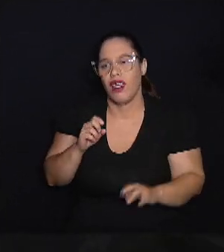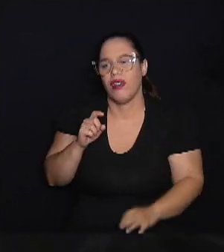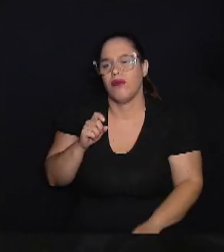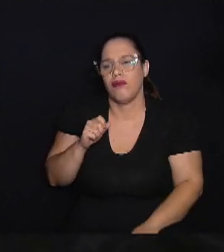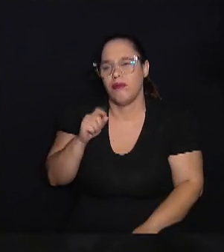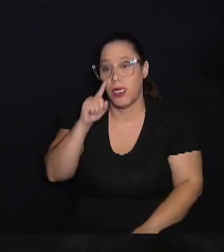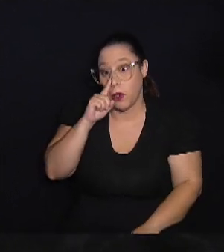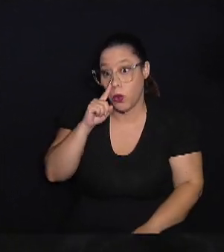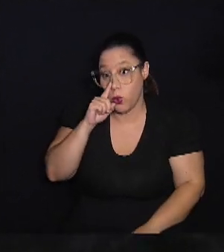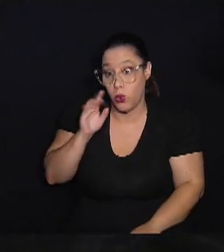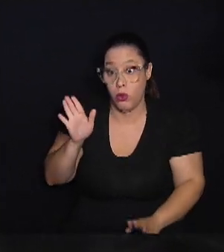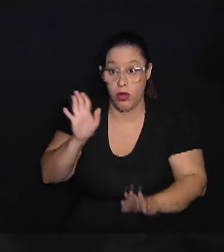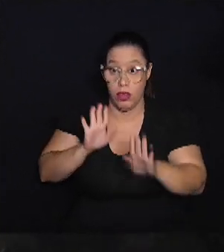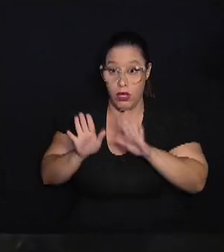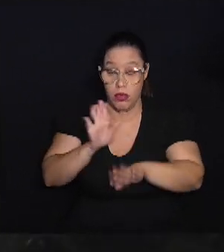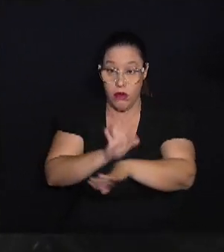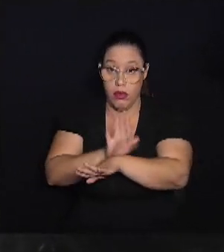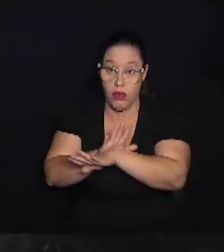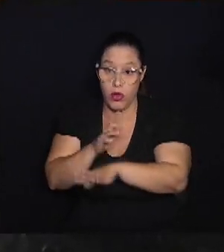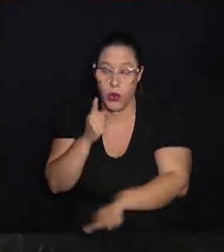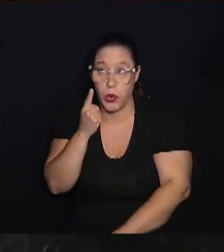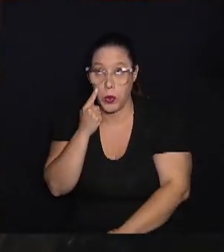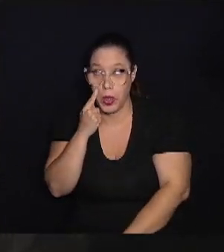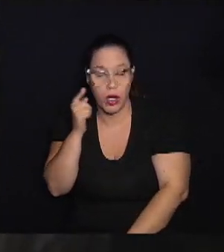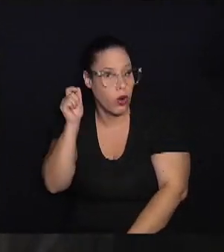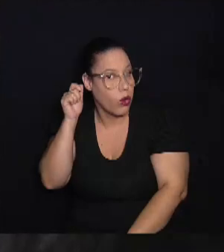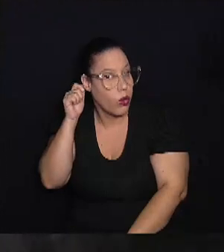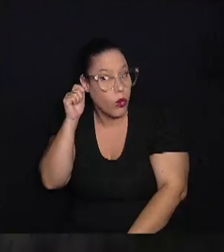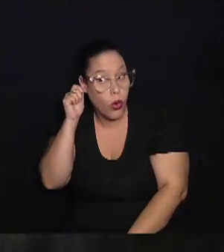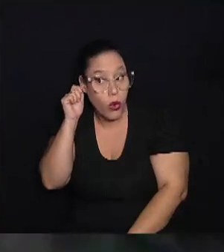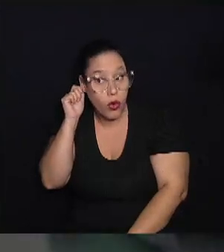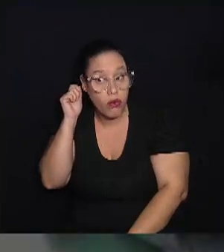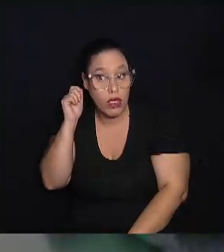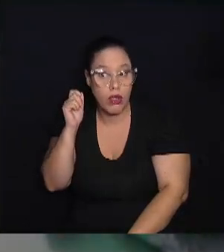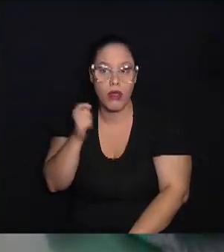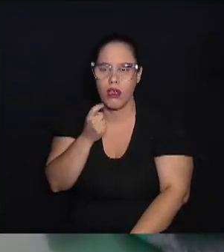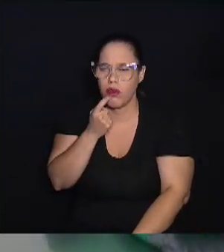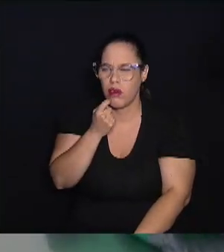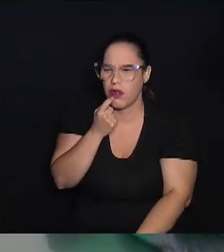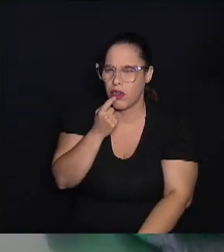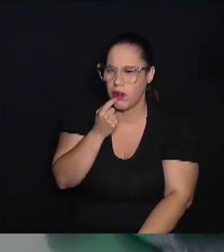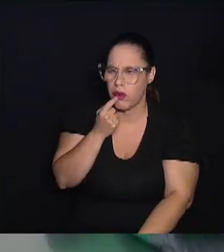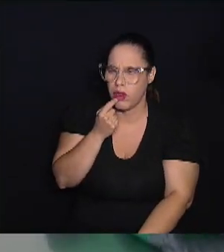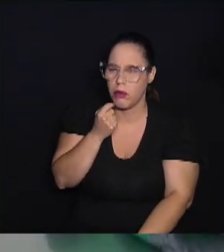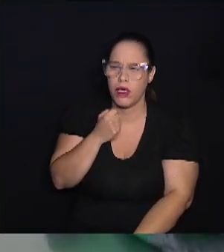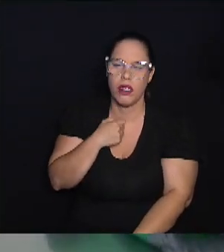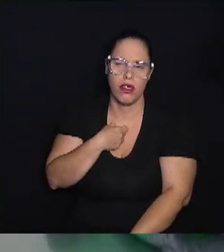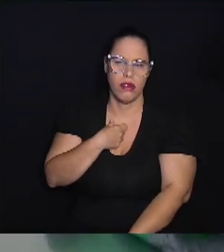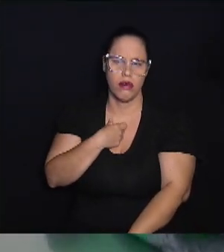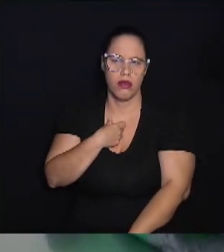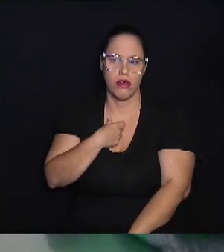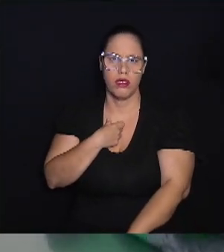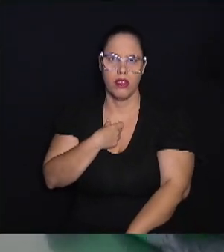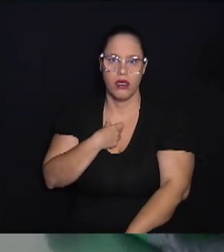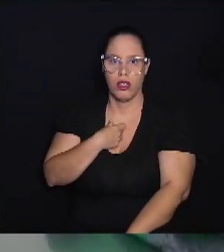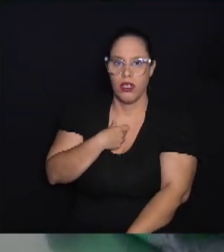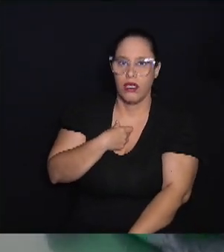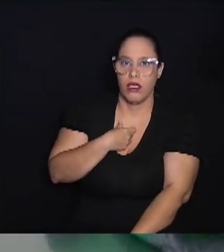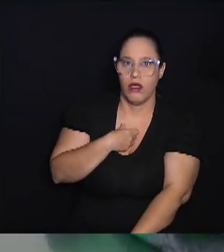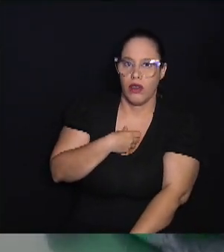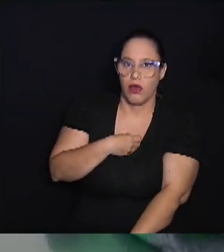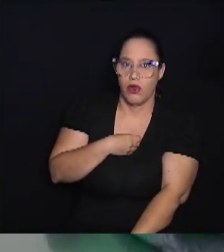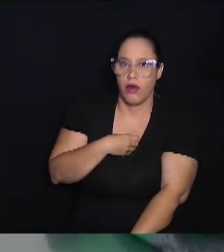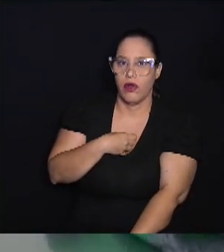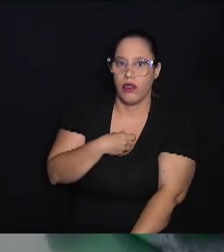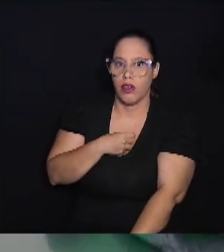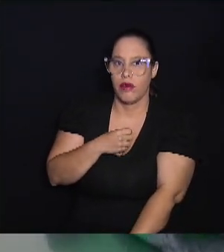orelha. E aí vocês vão olhar o ouvidinho, tá avermelhado, com carinha de inflamação, às vezes tá com algumas escamações por dentro